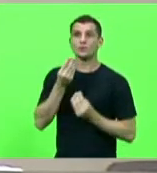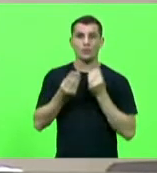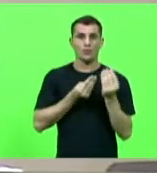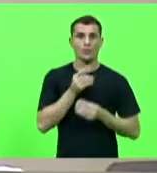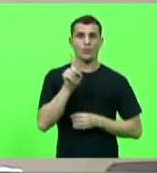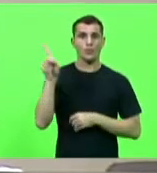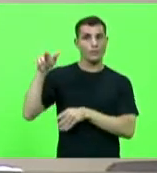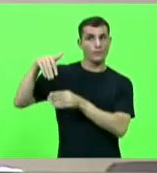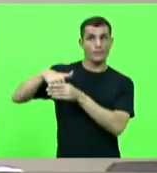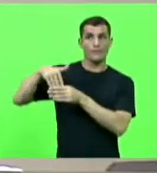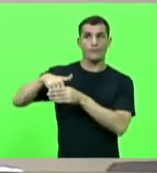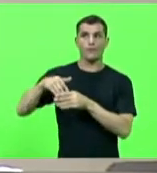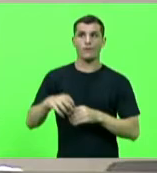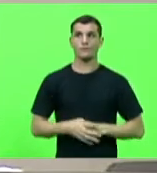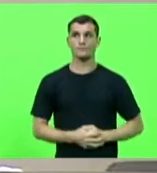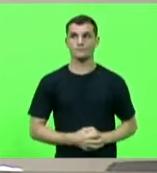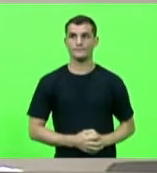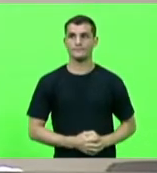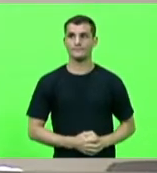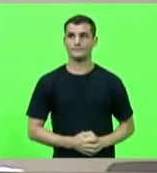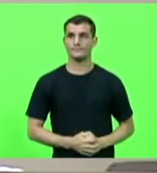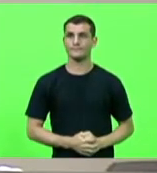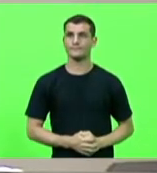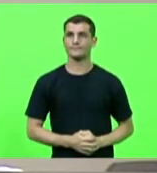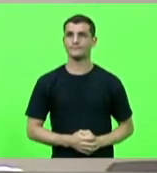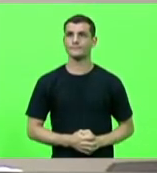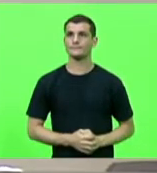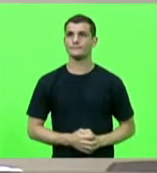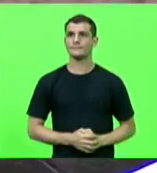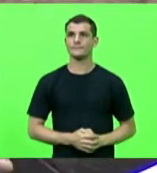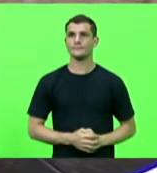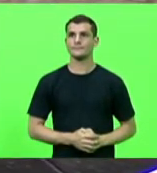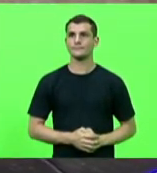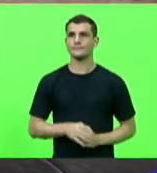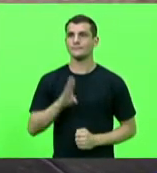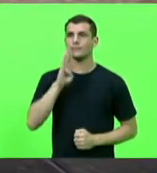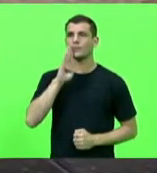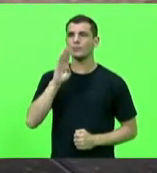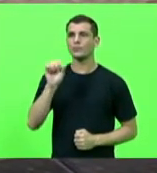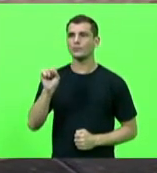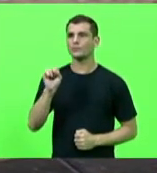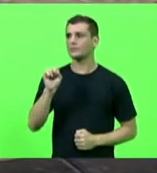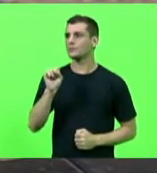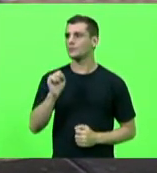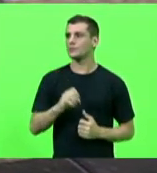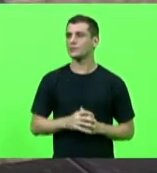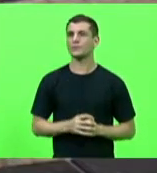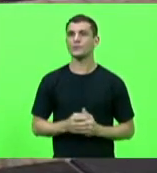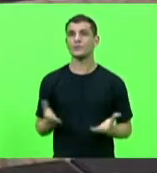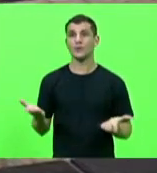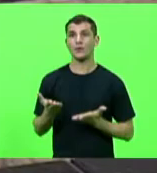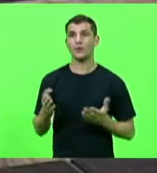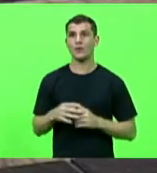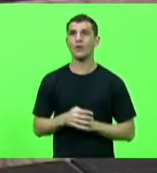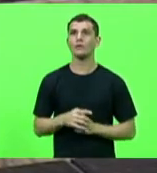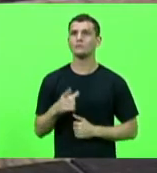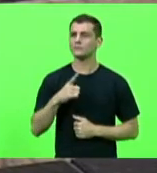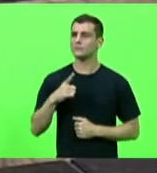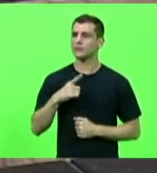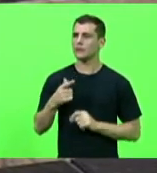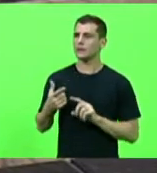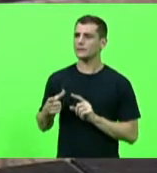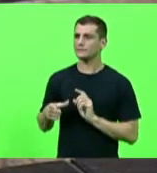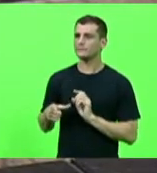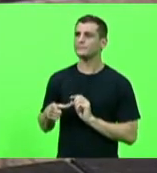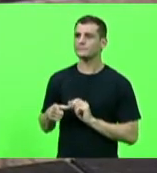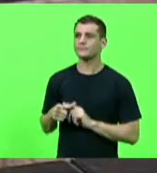tem a palavra. Senhor presidente, na esteira do que falou o deputado que me antecedeu, é